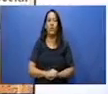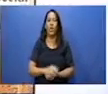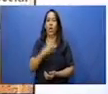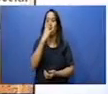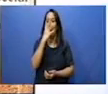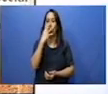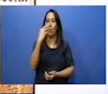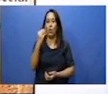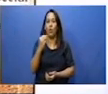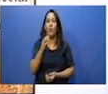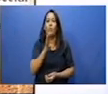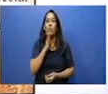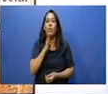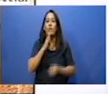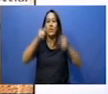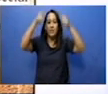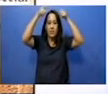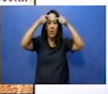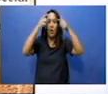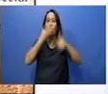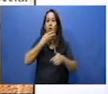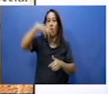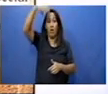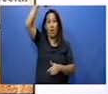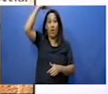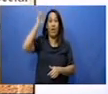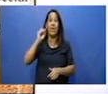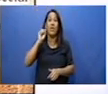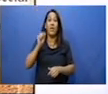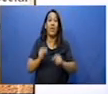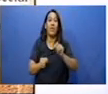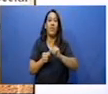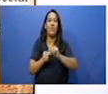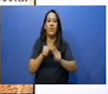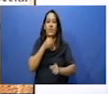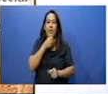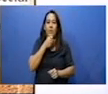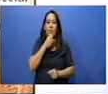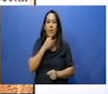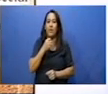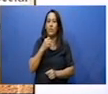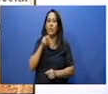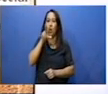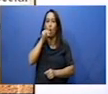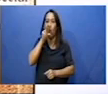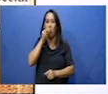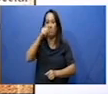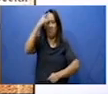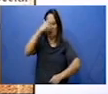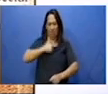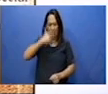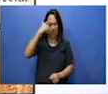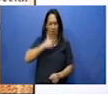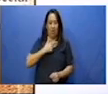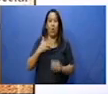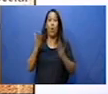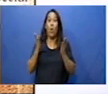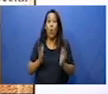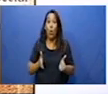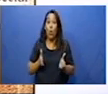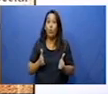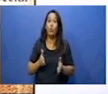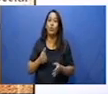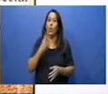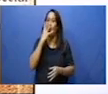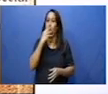Lobo conhece realeza. Quem fez essa reportagem foi Patinho Feio. Hoje o lobo, que era mau e agora é